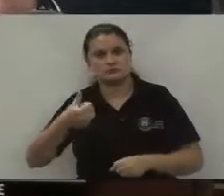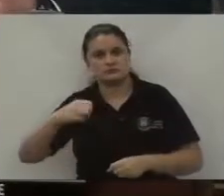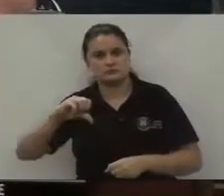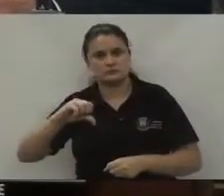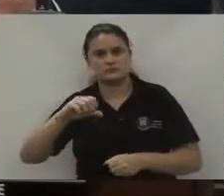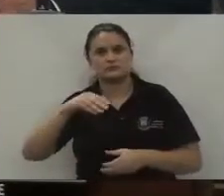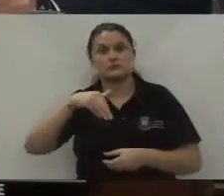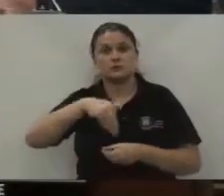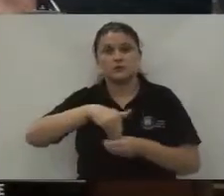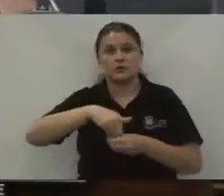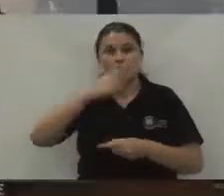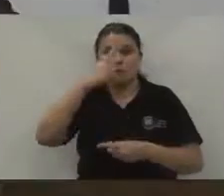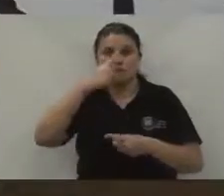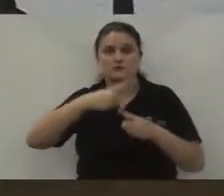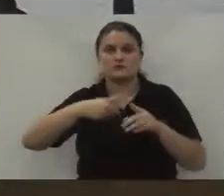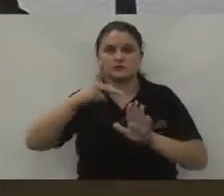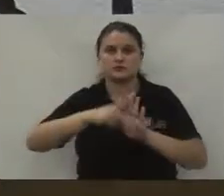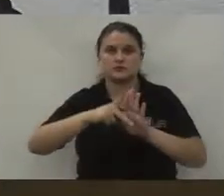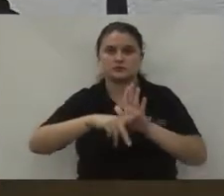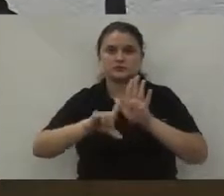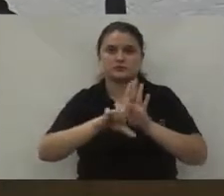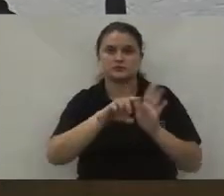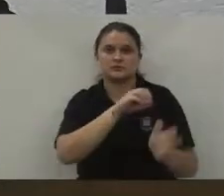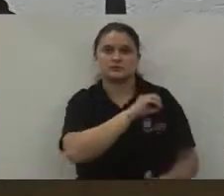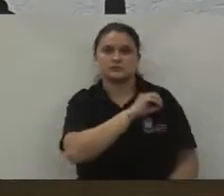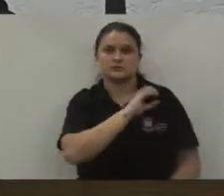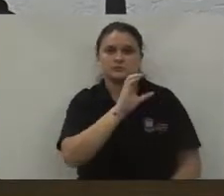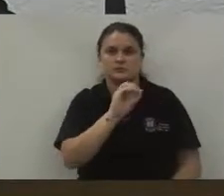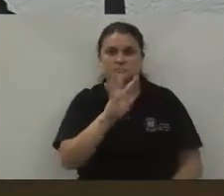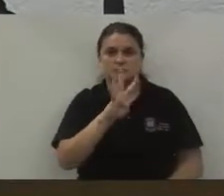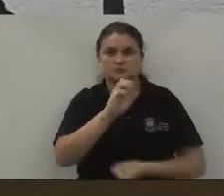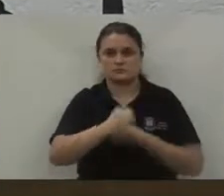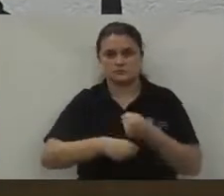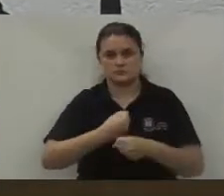4/2019. Votação única do projeto de lei ordinária número